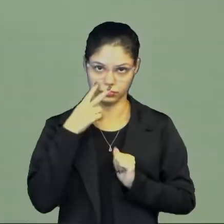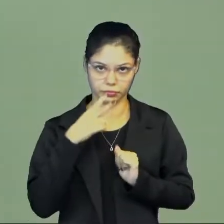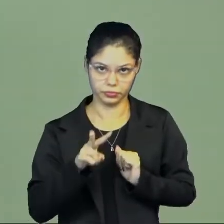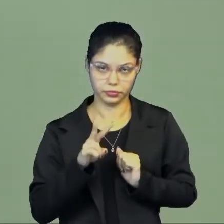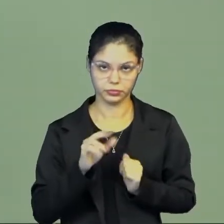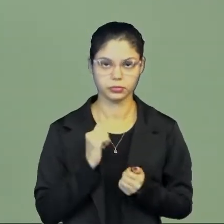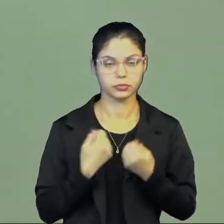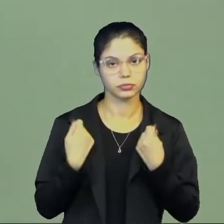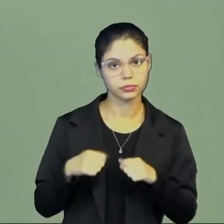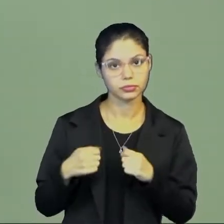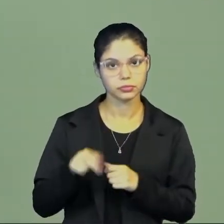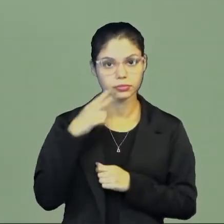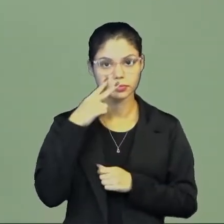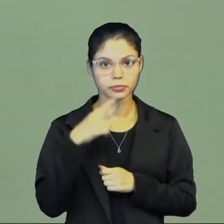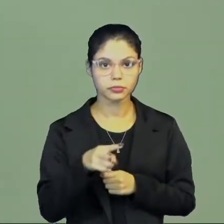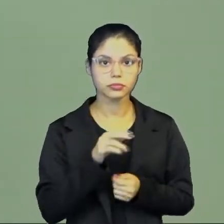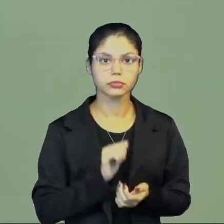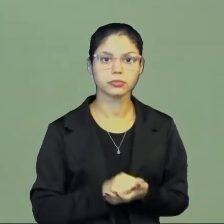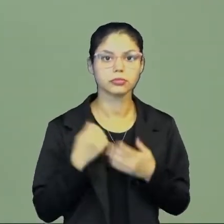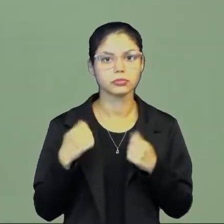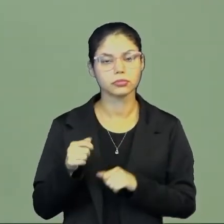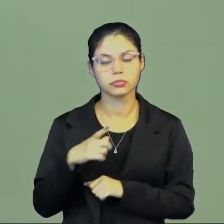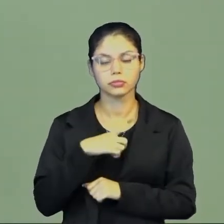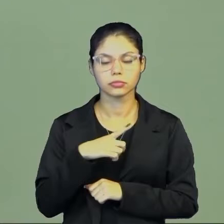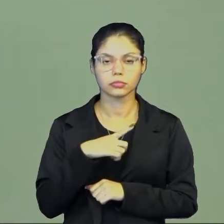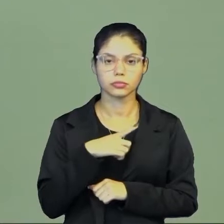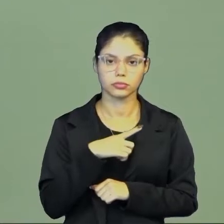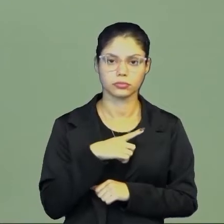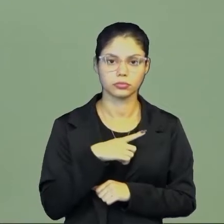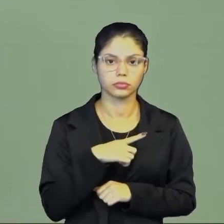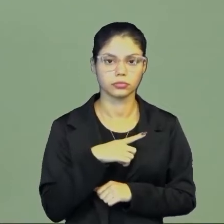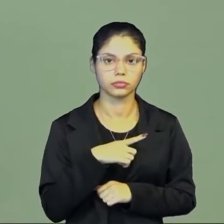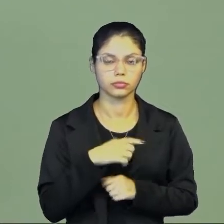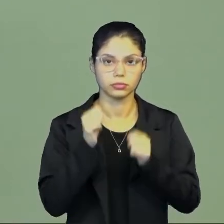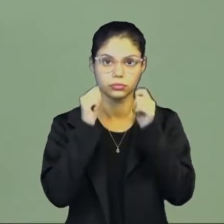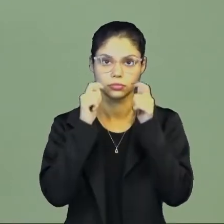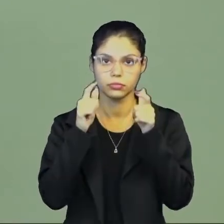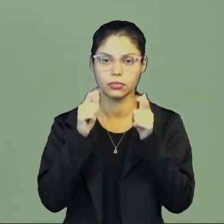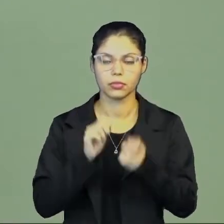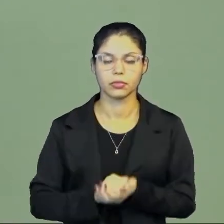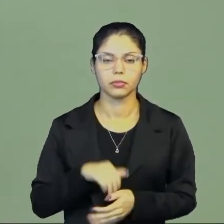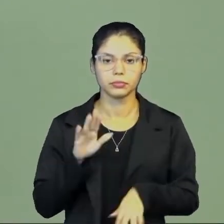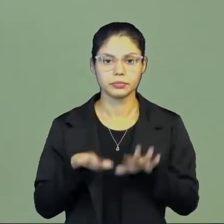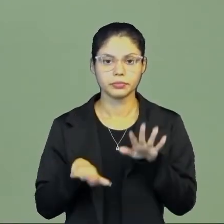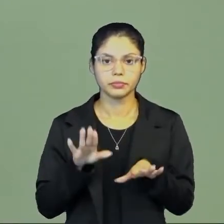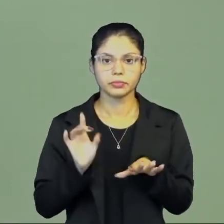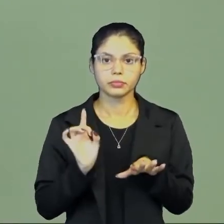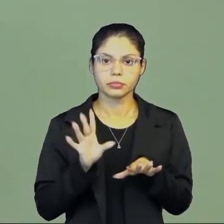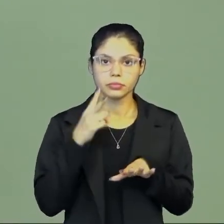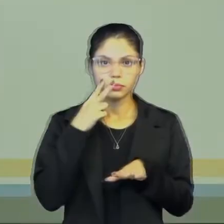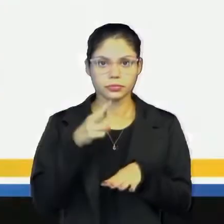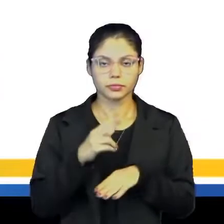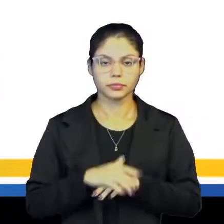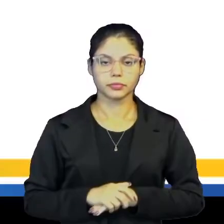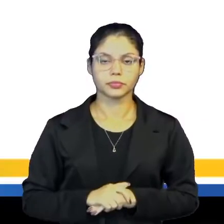ver, precisam ver e precisam também ouvir aquilo, né? Às vezes apenas